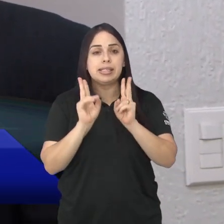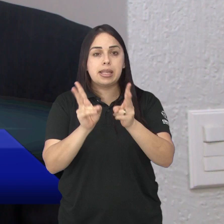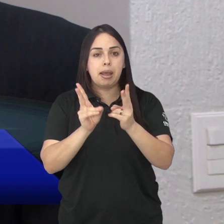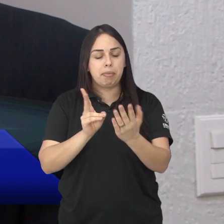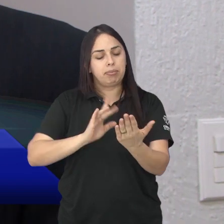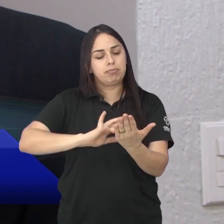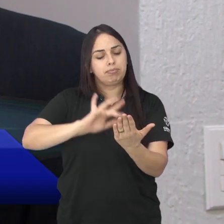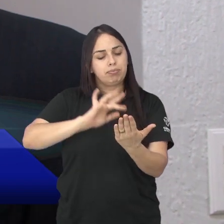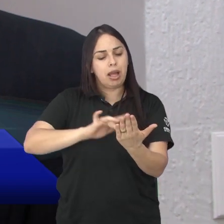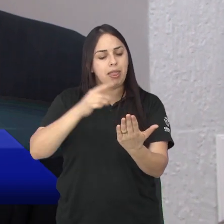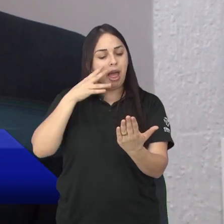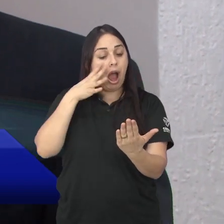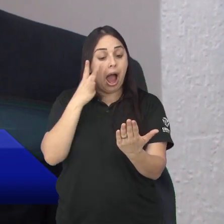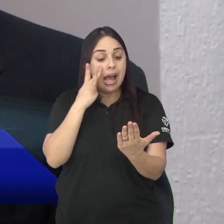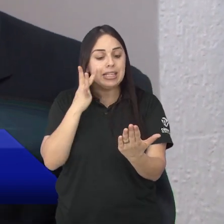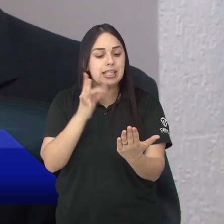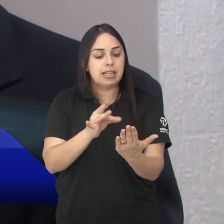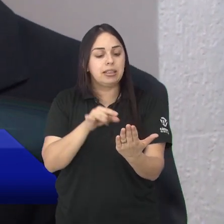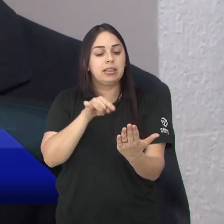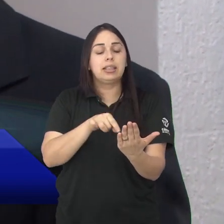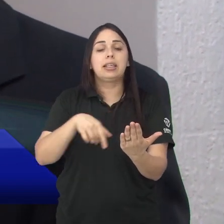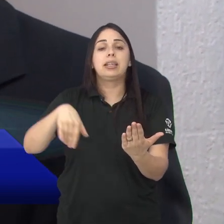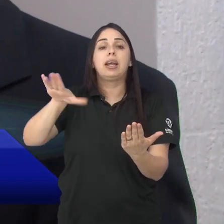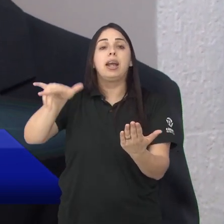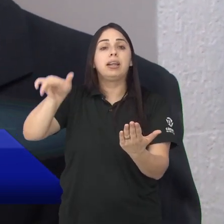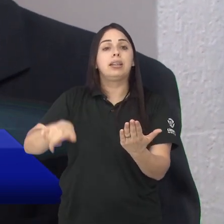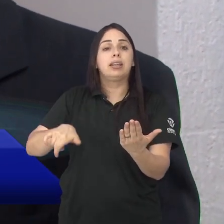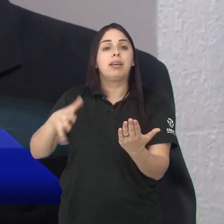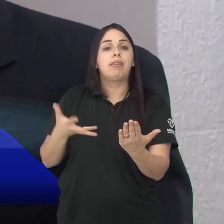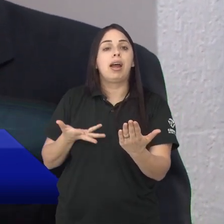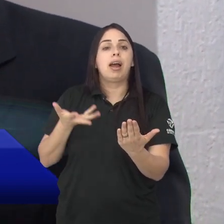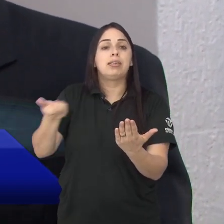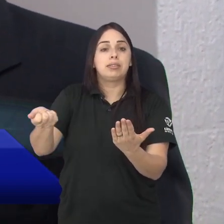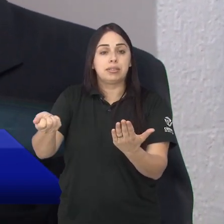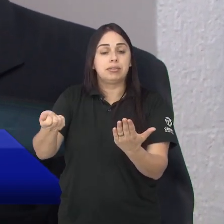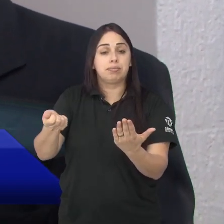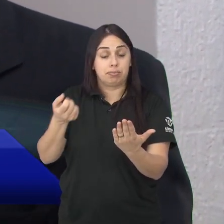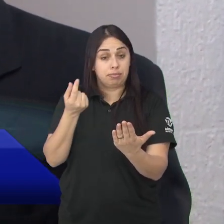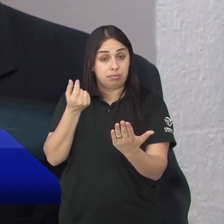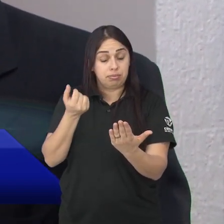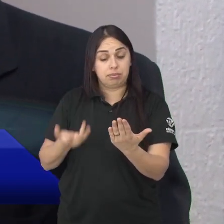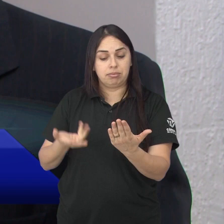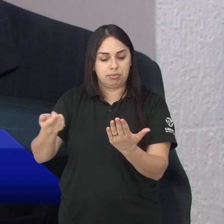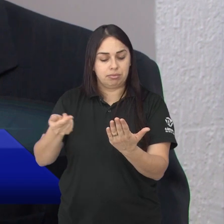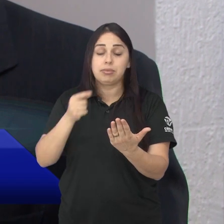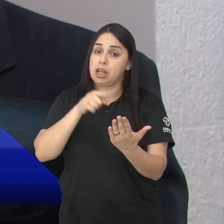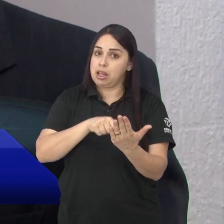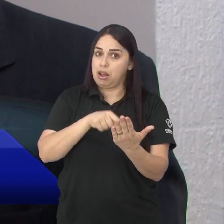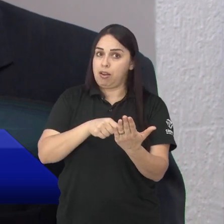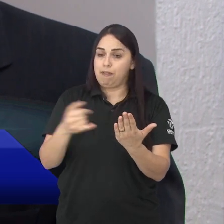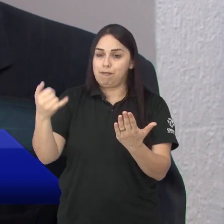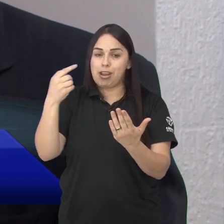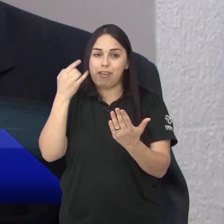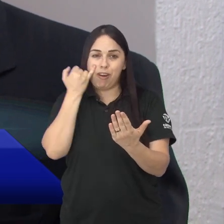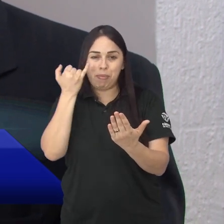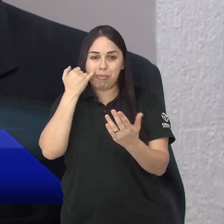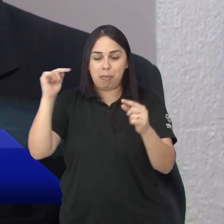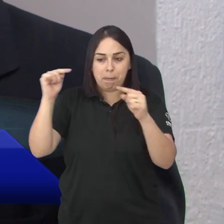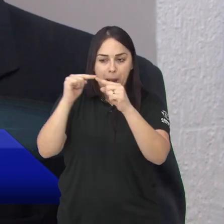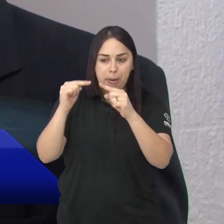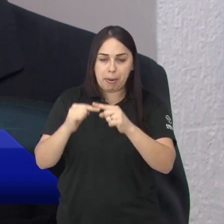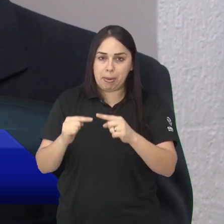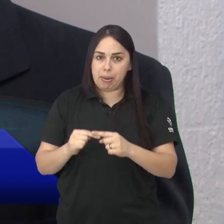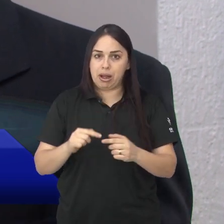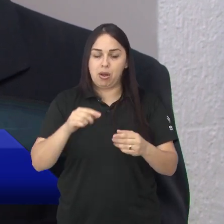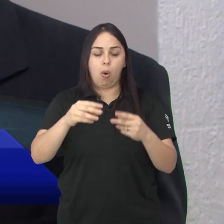sempre verificar com atenção para quem está sendo transferida a quantia por meio dessa ferramenta, o Pix, tá? Ela é uma ferramenta que ela